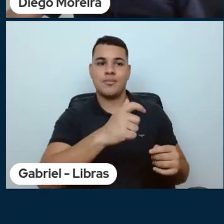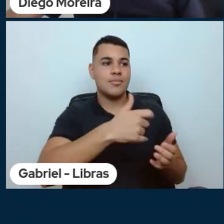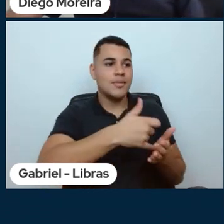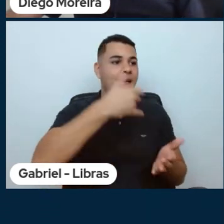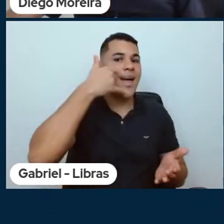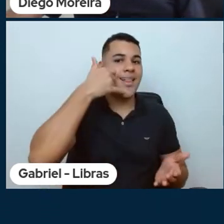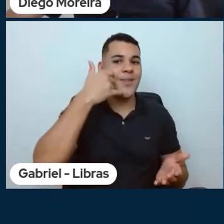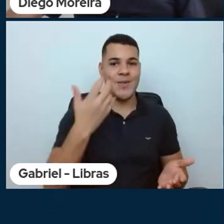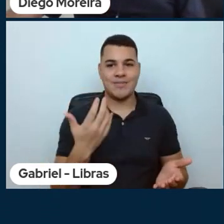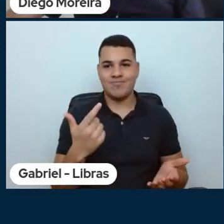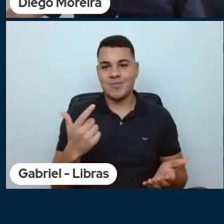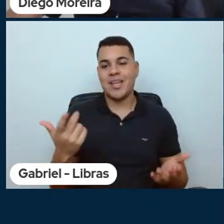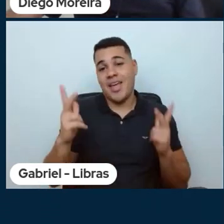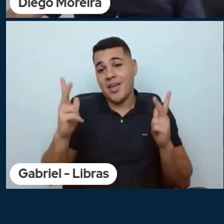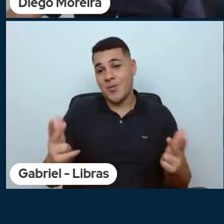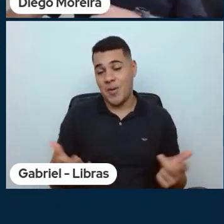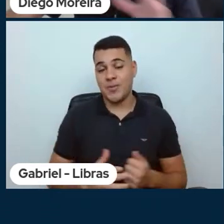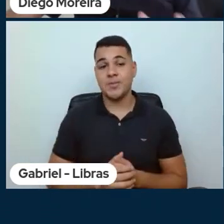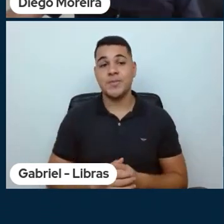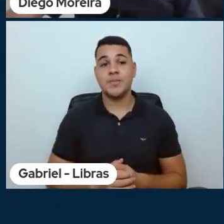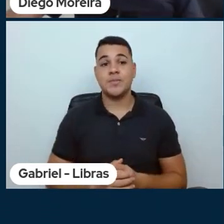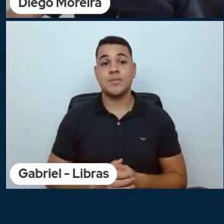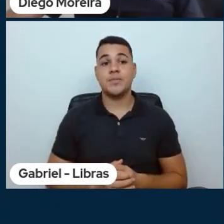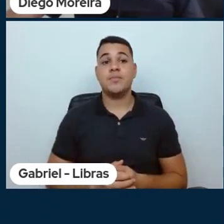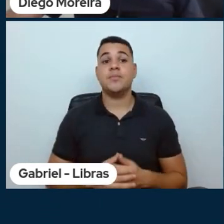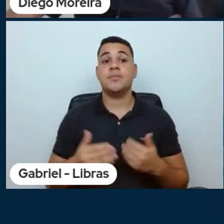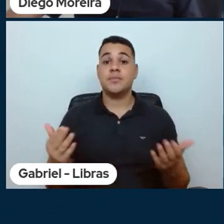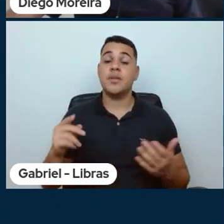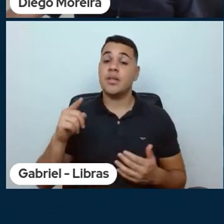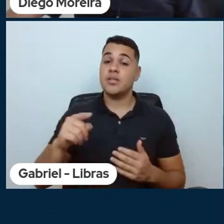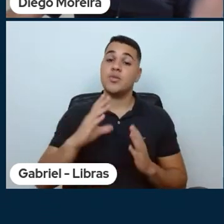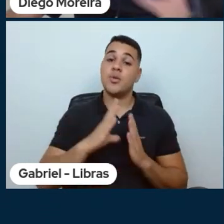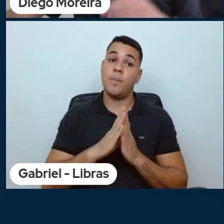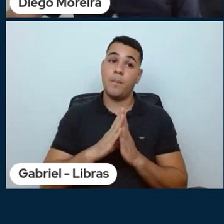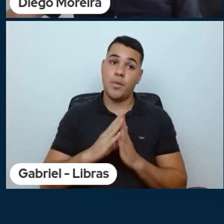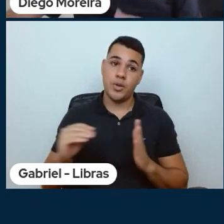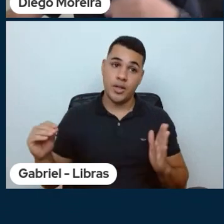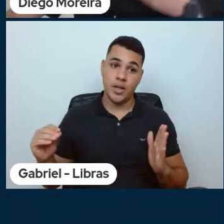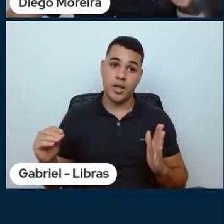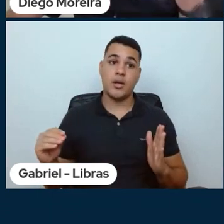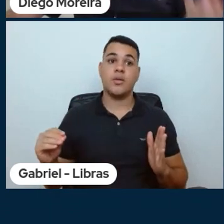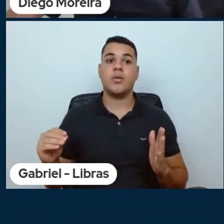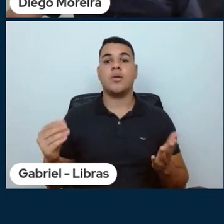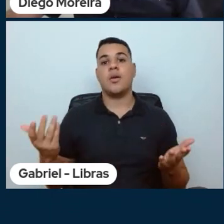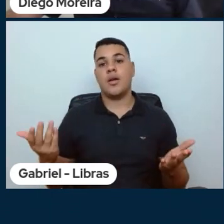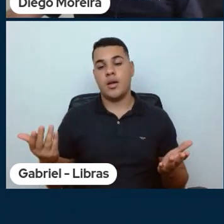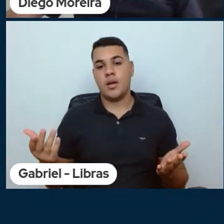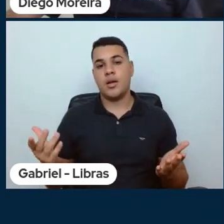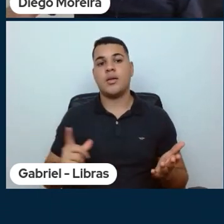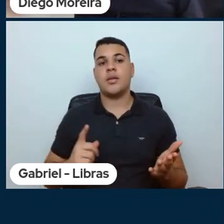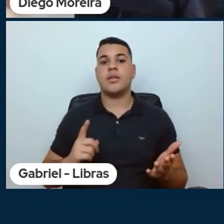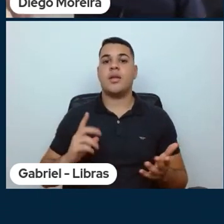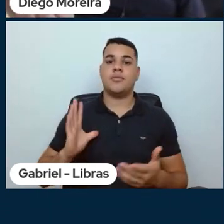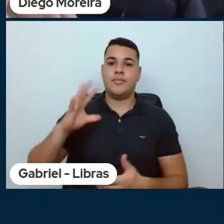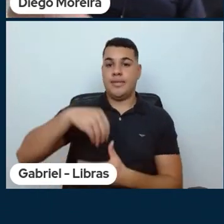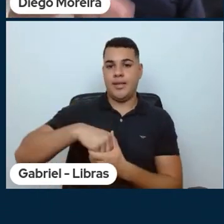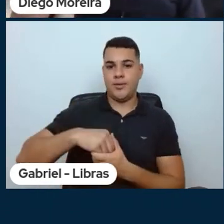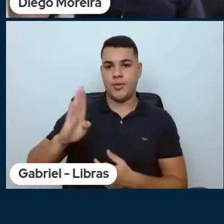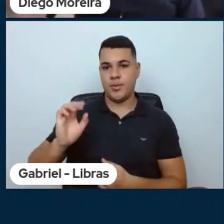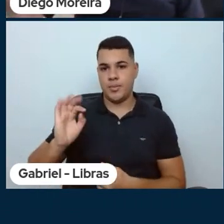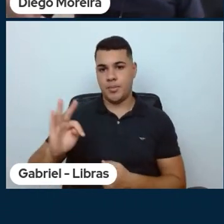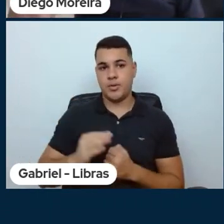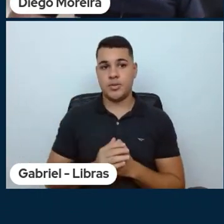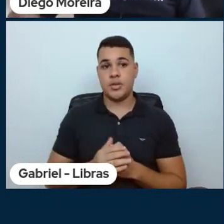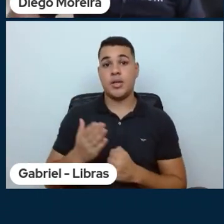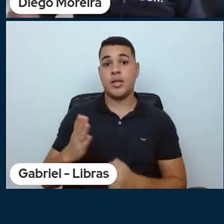contatos, enfim, isso pensando no modelo já de transbordo, né, tá trazendo isso para o cliente. E a curadoria é a